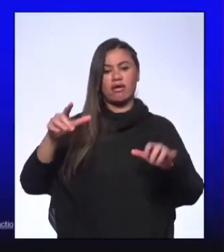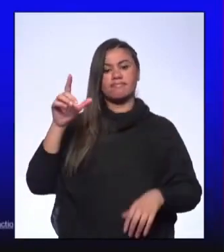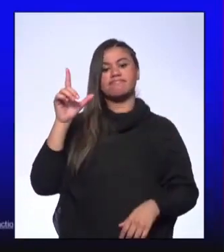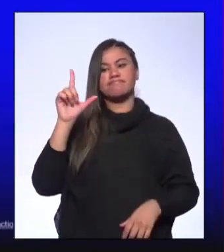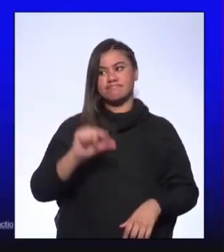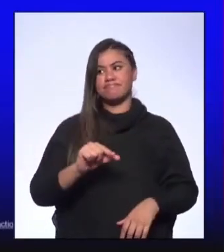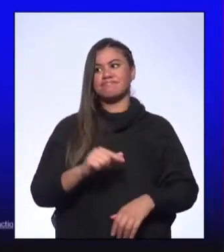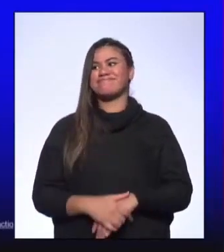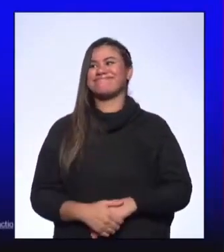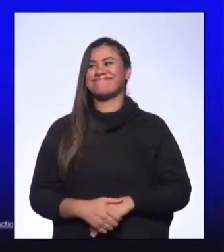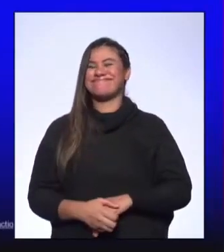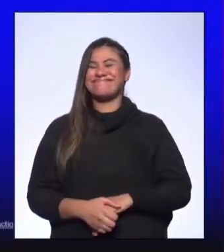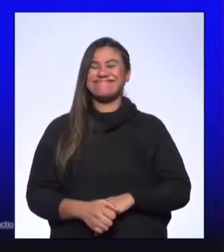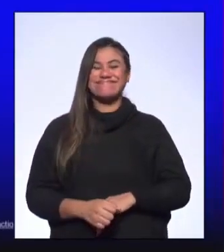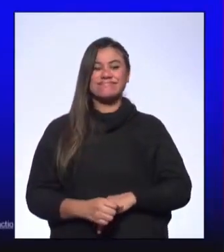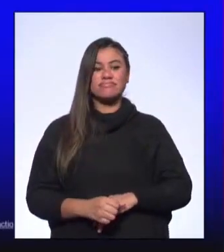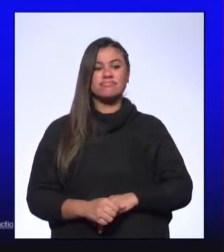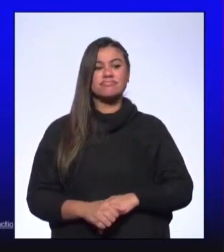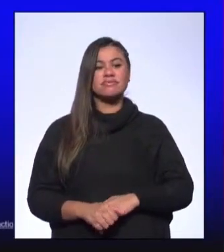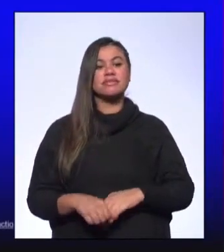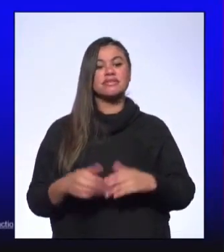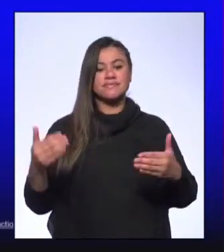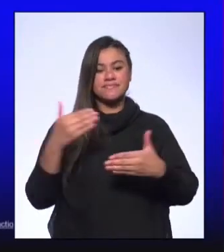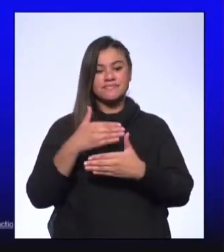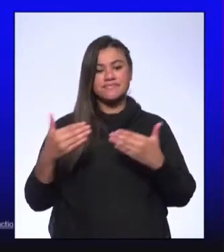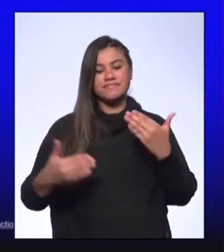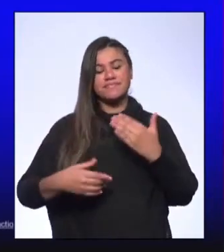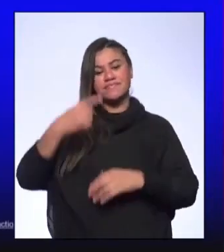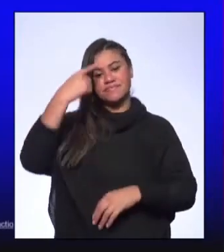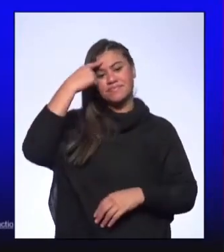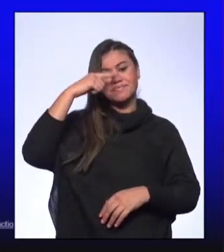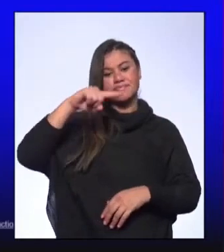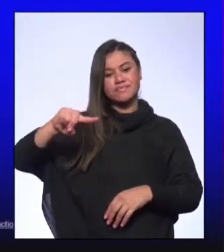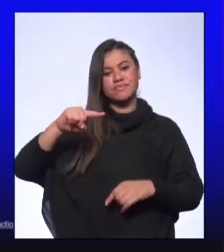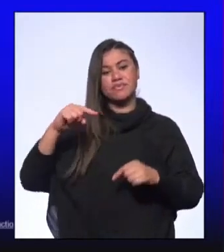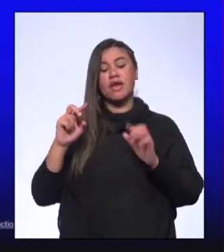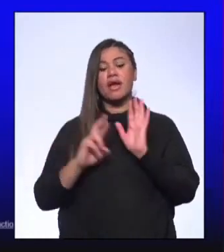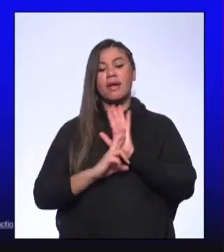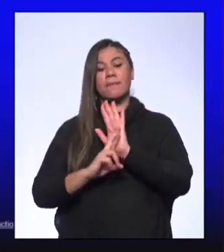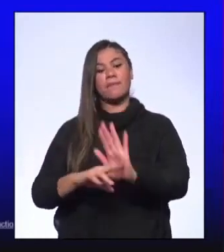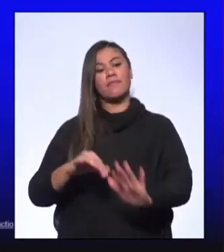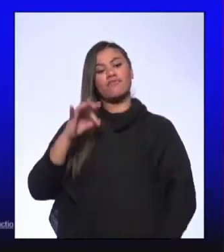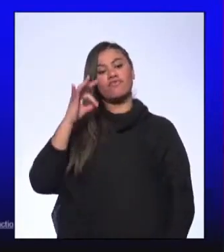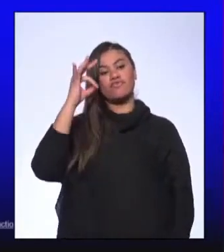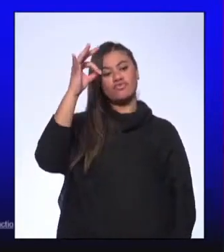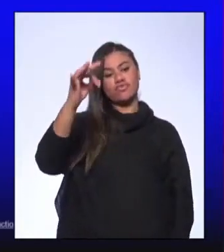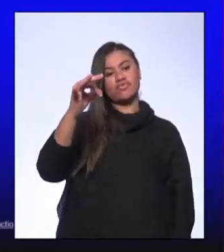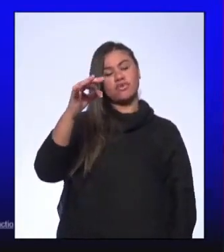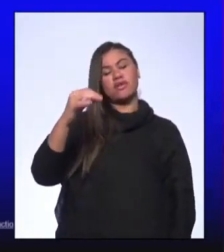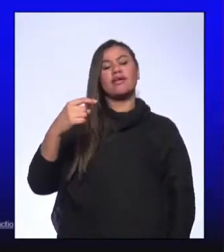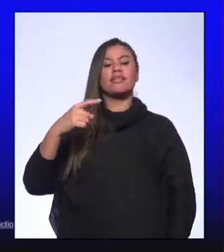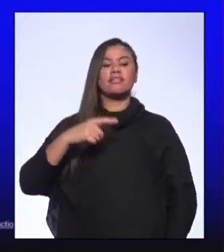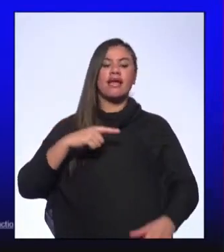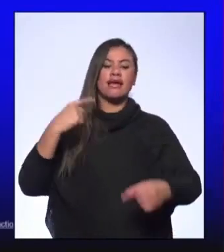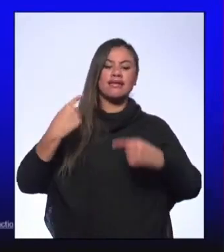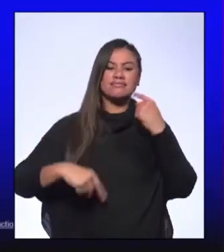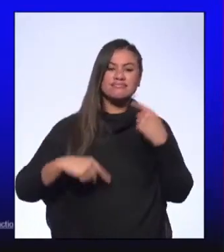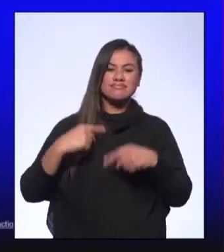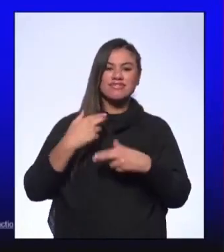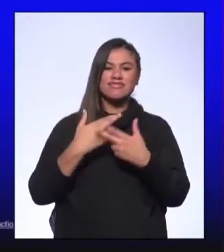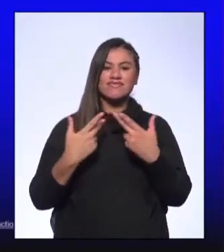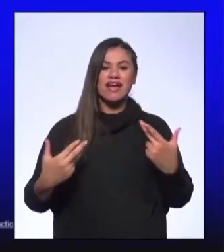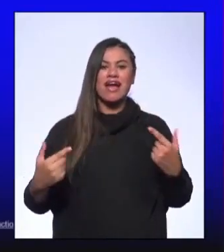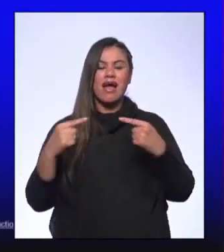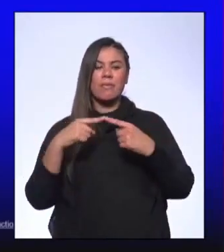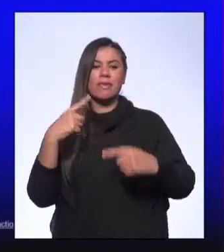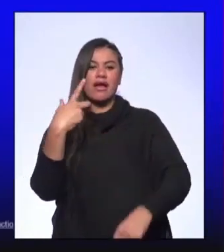E esse é o último slide que eu tinha para mostrar a vocês, né, que representa o futuro. Vocês estão vendo aí muita discussão sobre vacinas, só